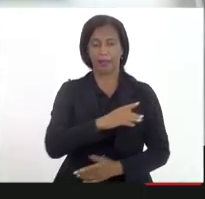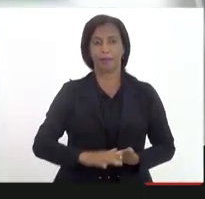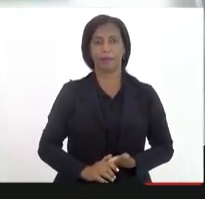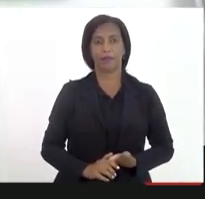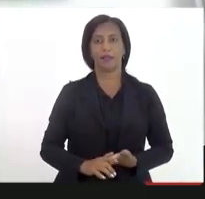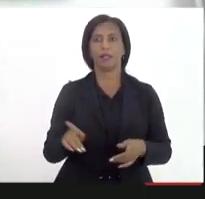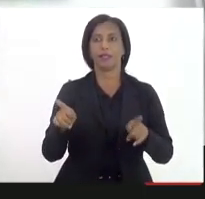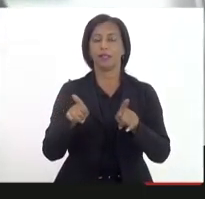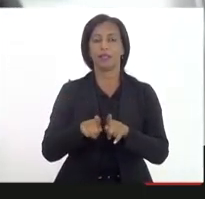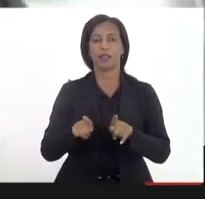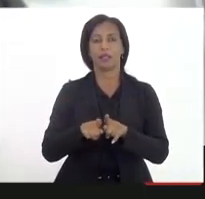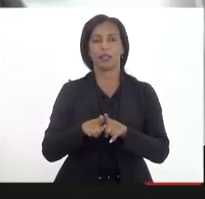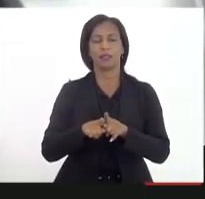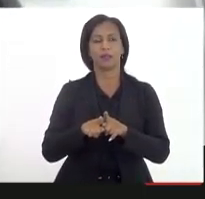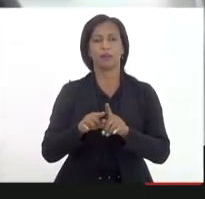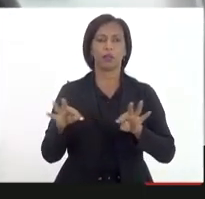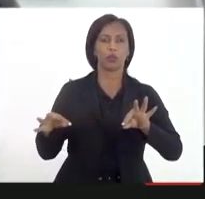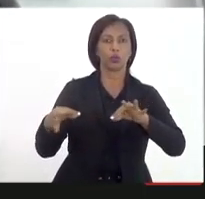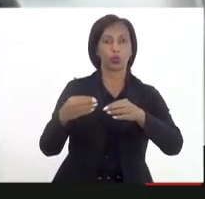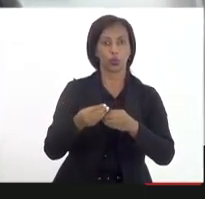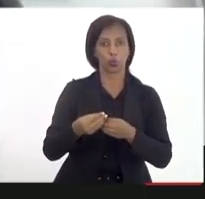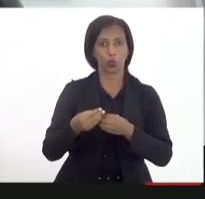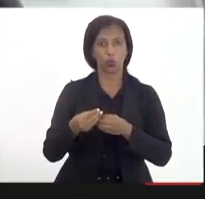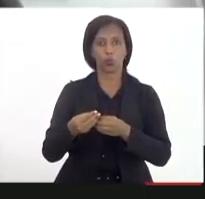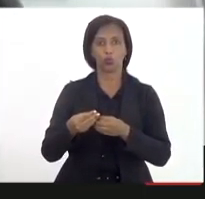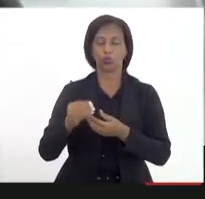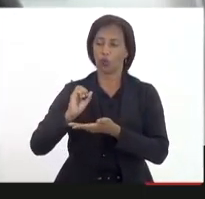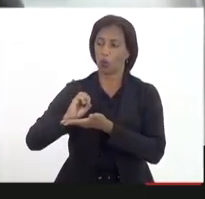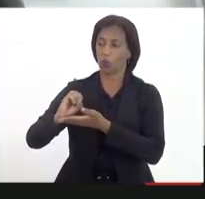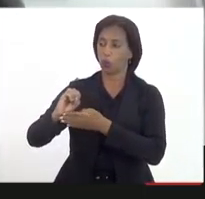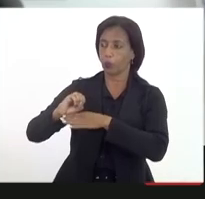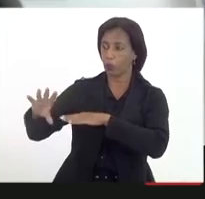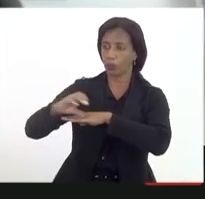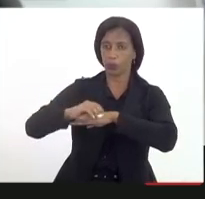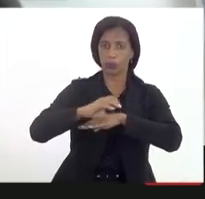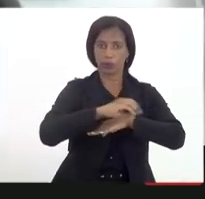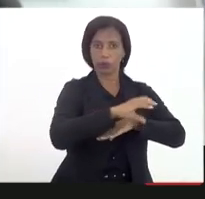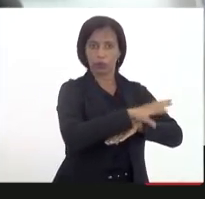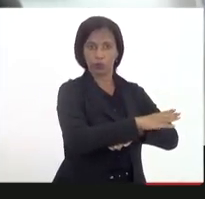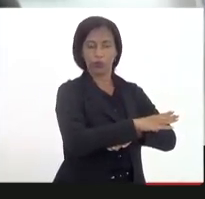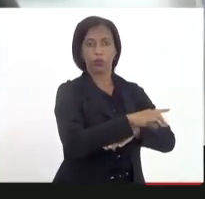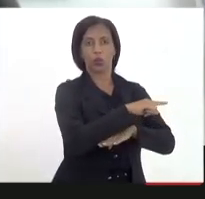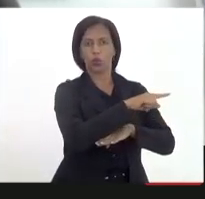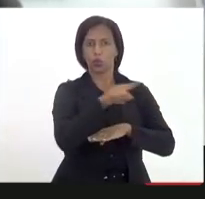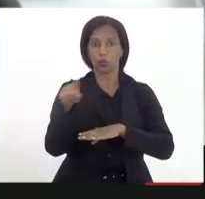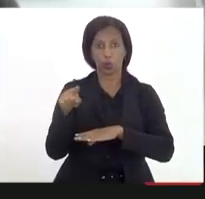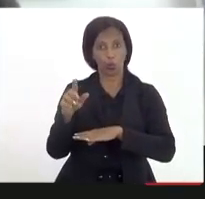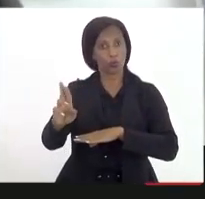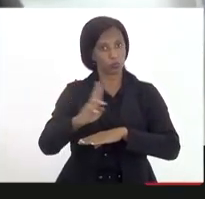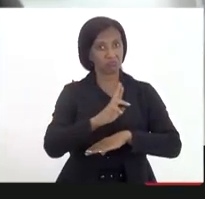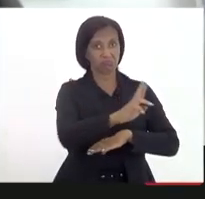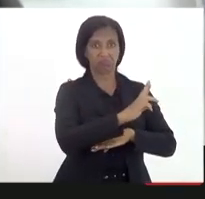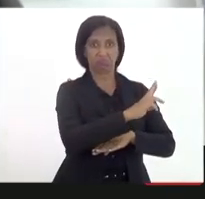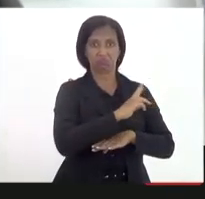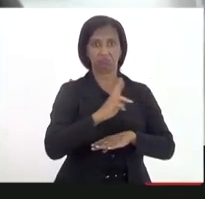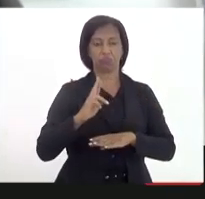ofícios que foram enviados para os seguintes órgãos e todos com a devida a resposta